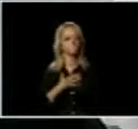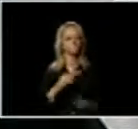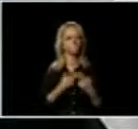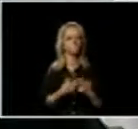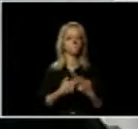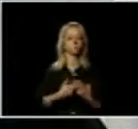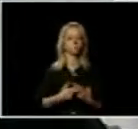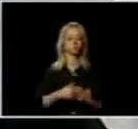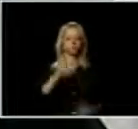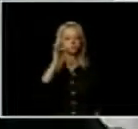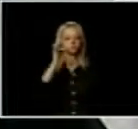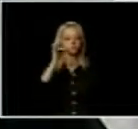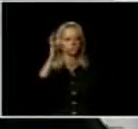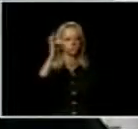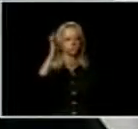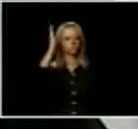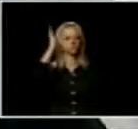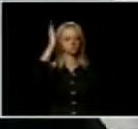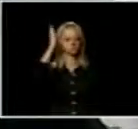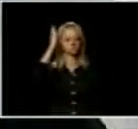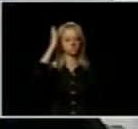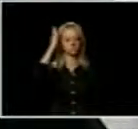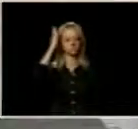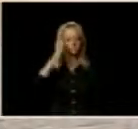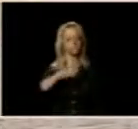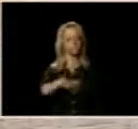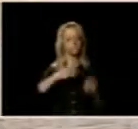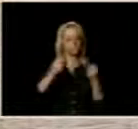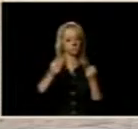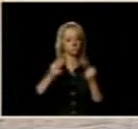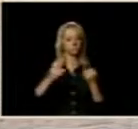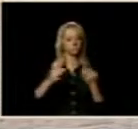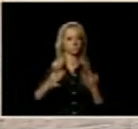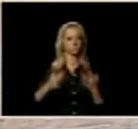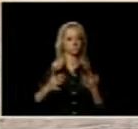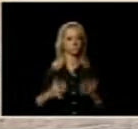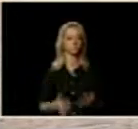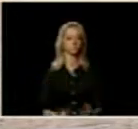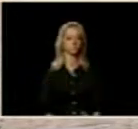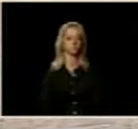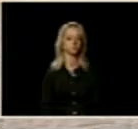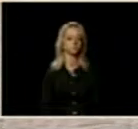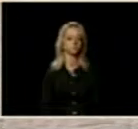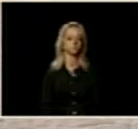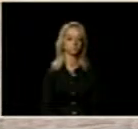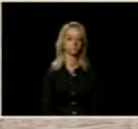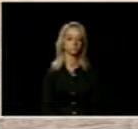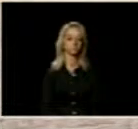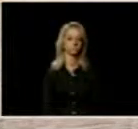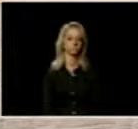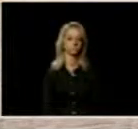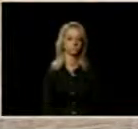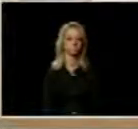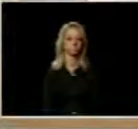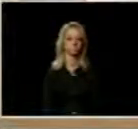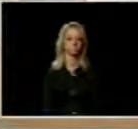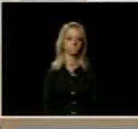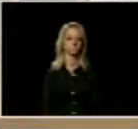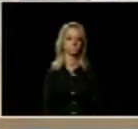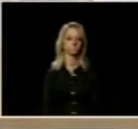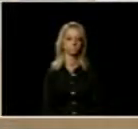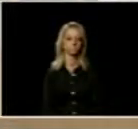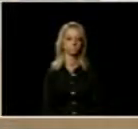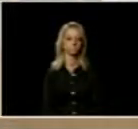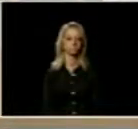e espero o melhor para a cidade de Taubaté. São as minhas considerações, senhor presidente. Perfeito. A próxima vereadora, Vera Sábio, a próxima inscrita, mas eu gostaria que a TV